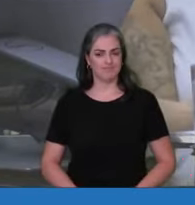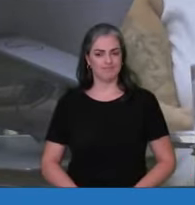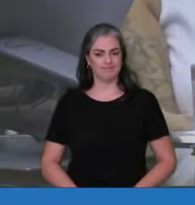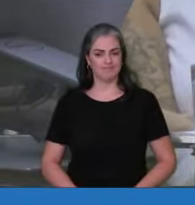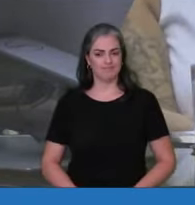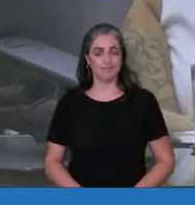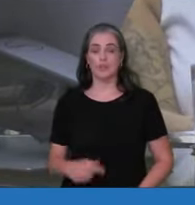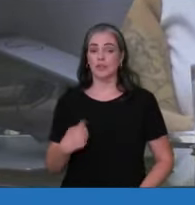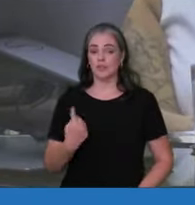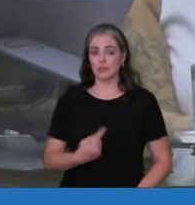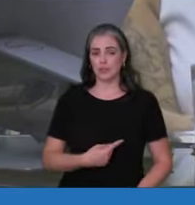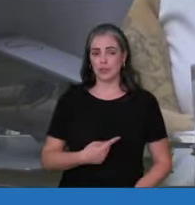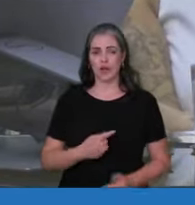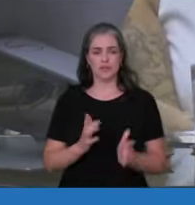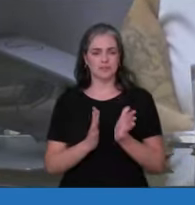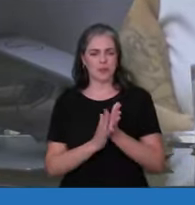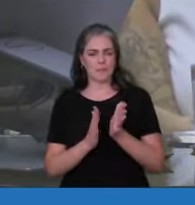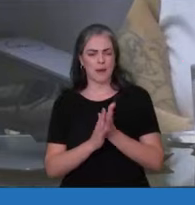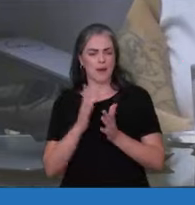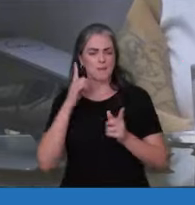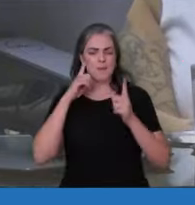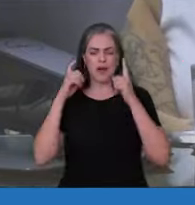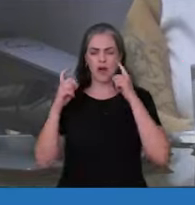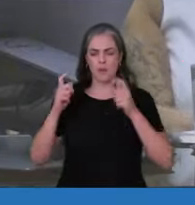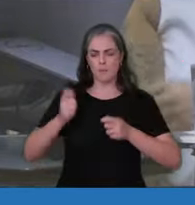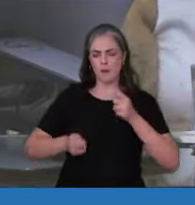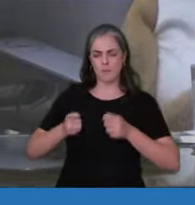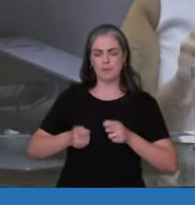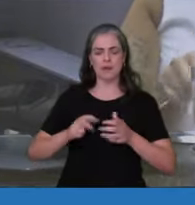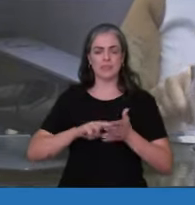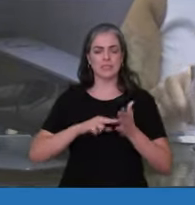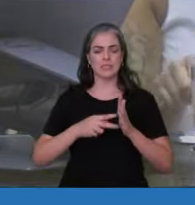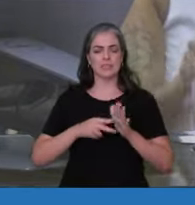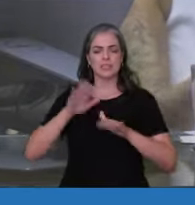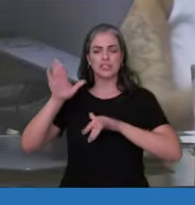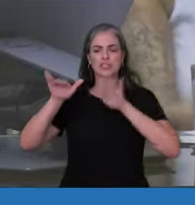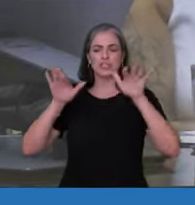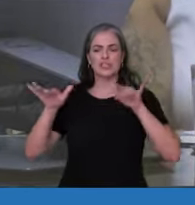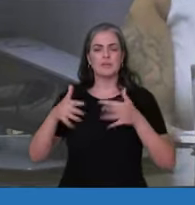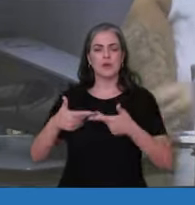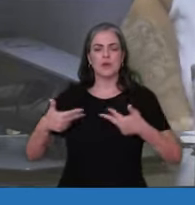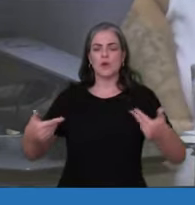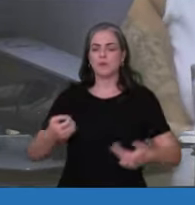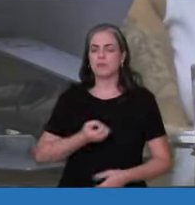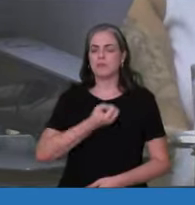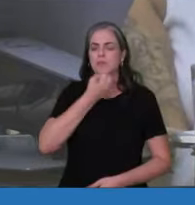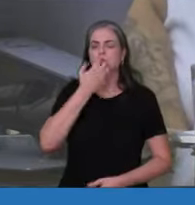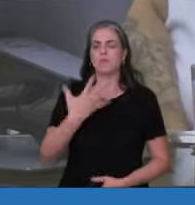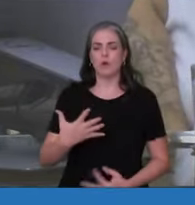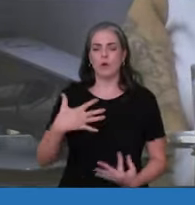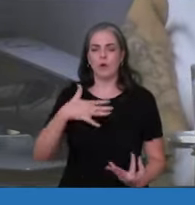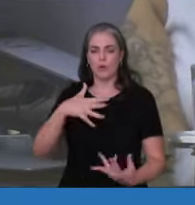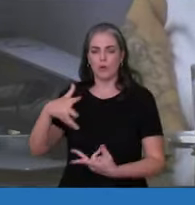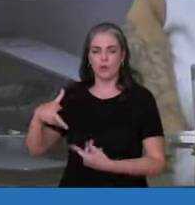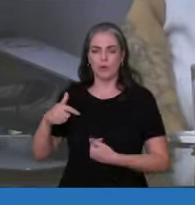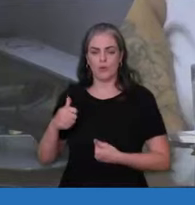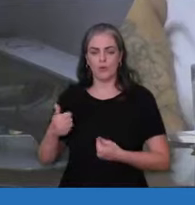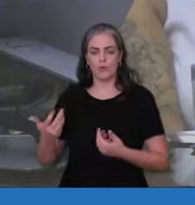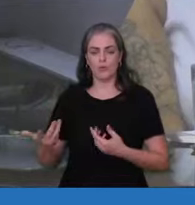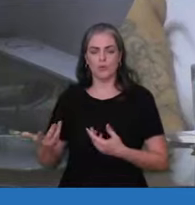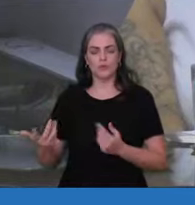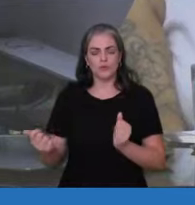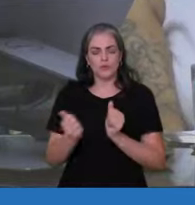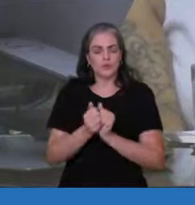palmas, nós chamamos aquilo que há de bom no universo para que esteja conosco, e este momento é importante